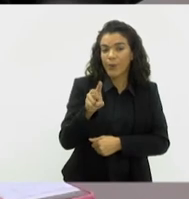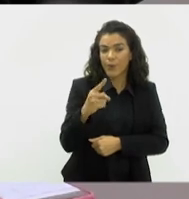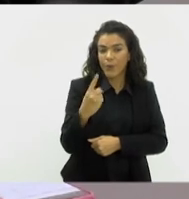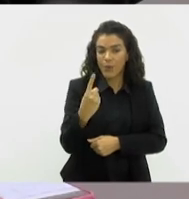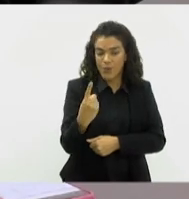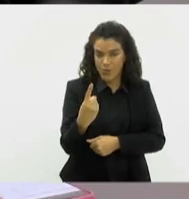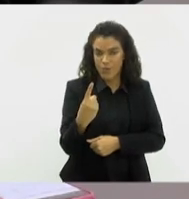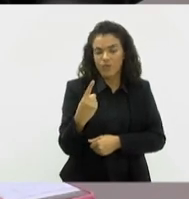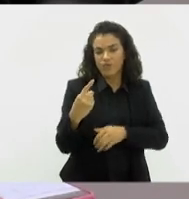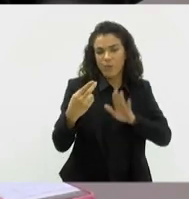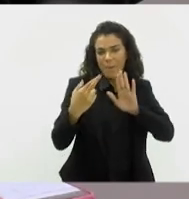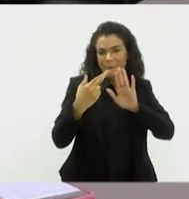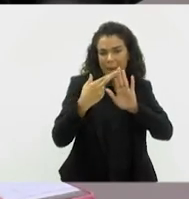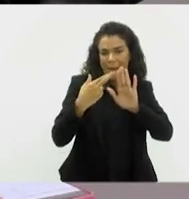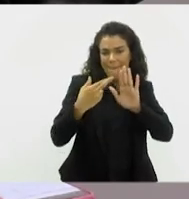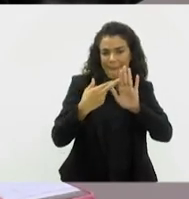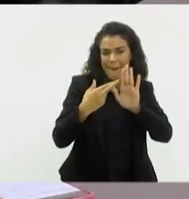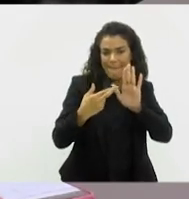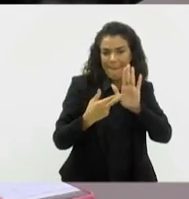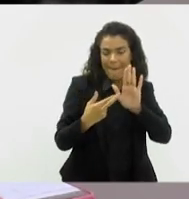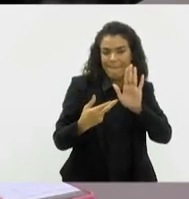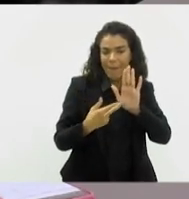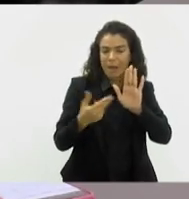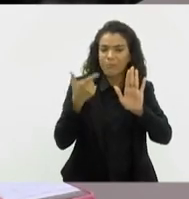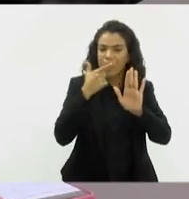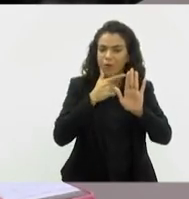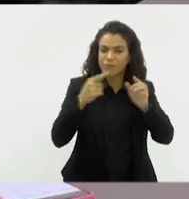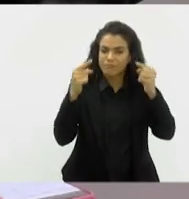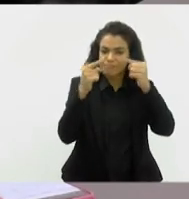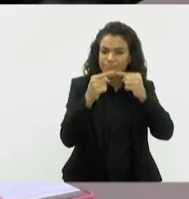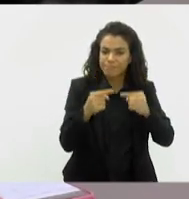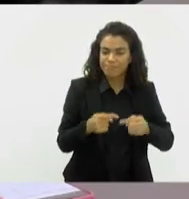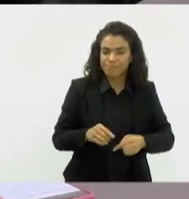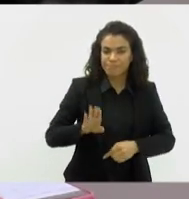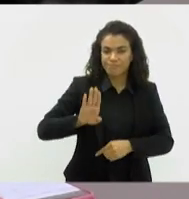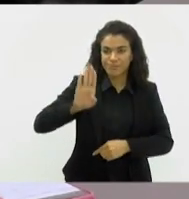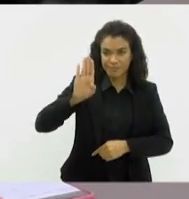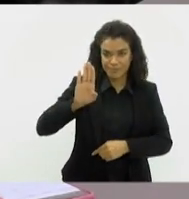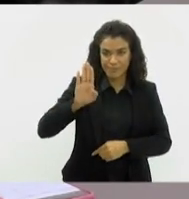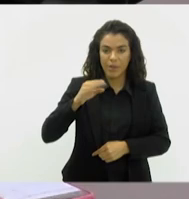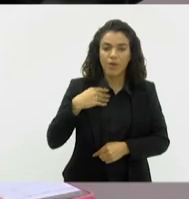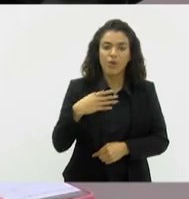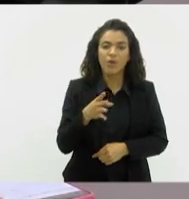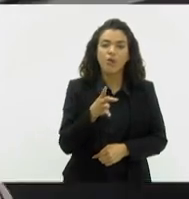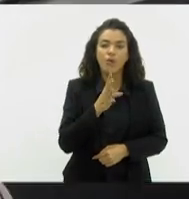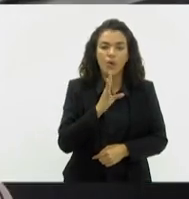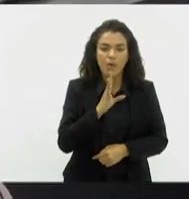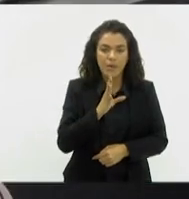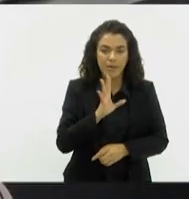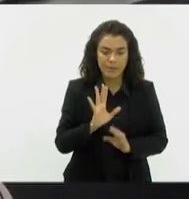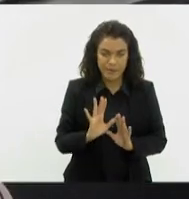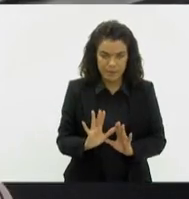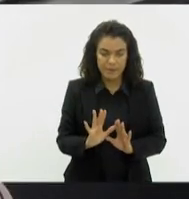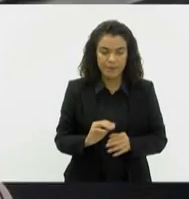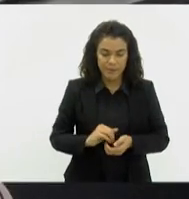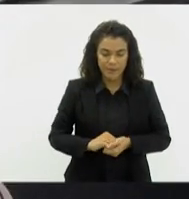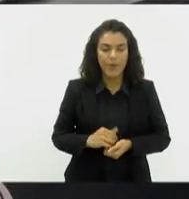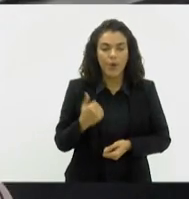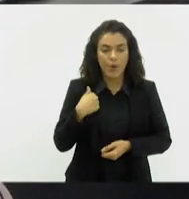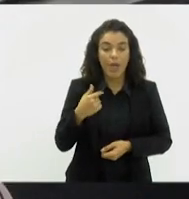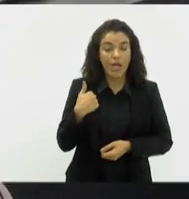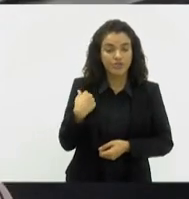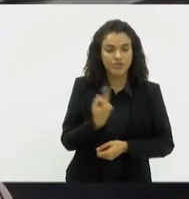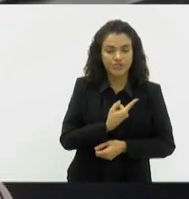ter os requisitos para candidatura e investidura no senhora cargo. Fernanda, eu reconheço os artigos, leio exatamente, até então, porque quem faz as leis cumpre, somos